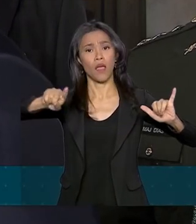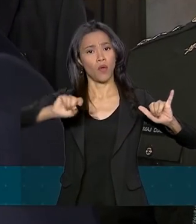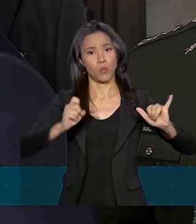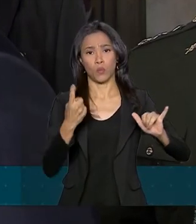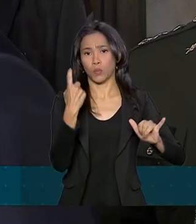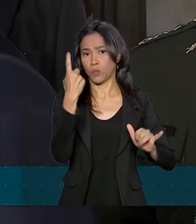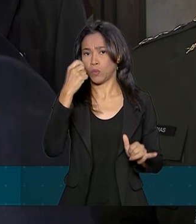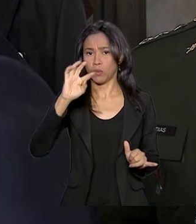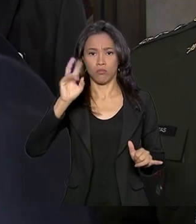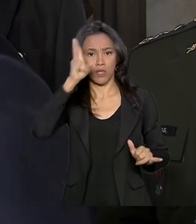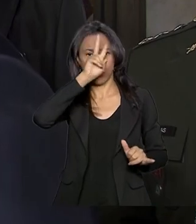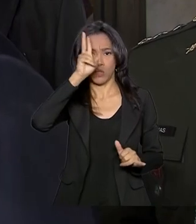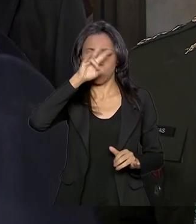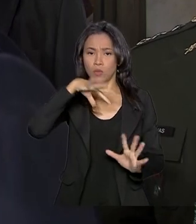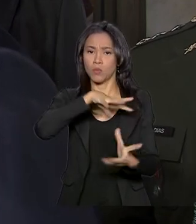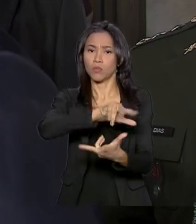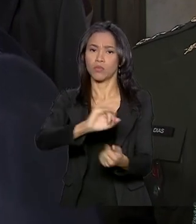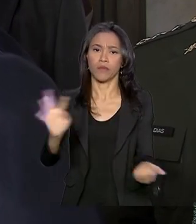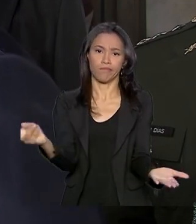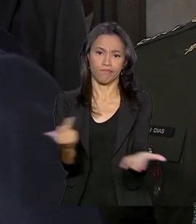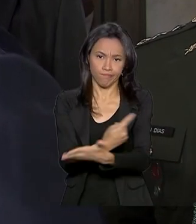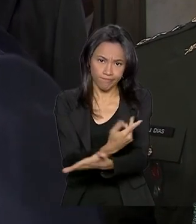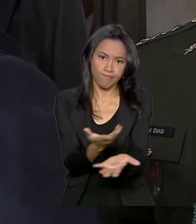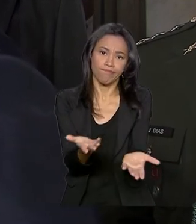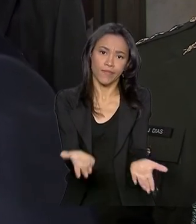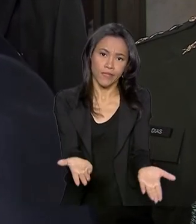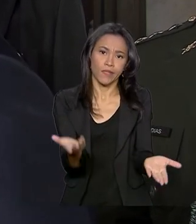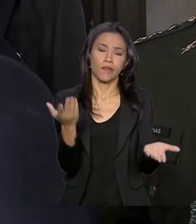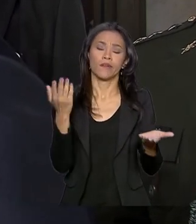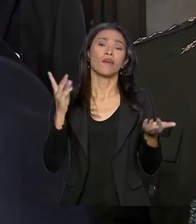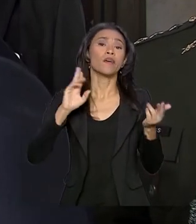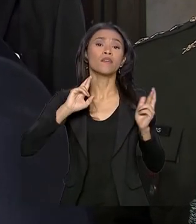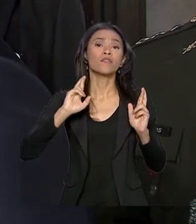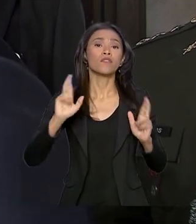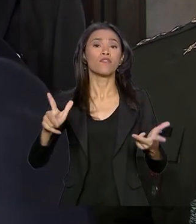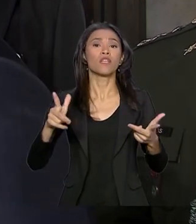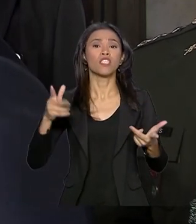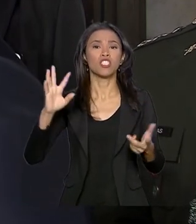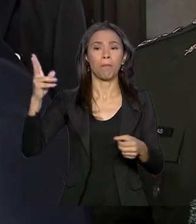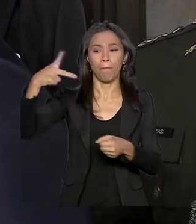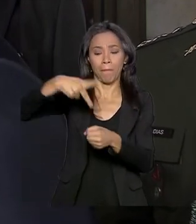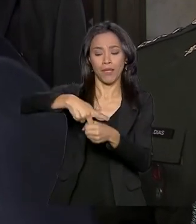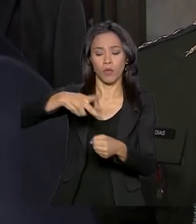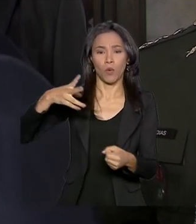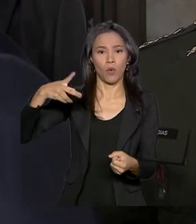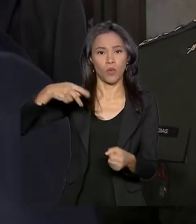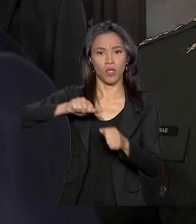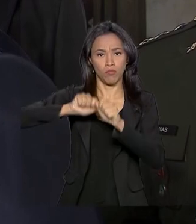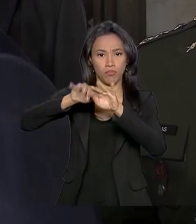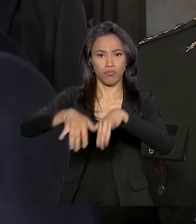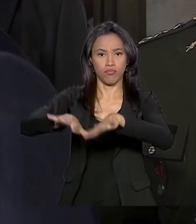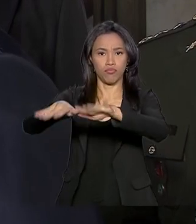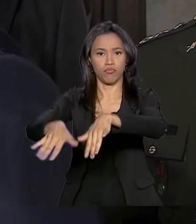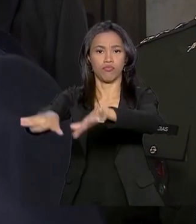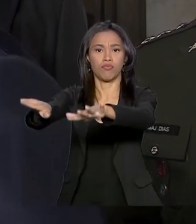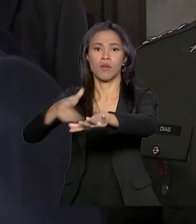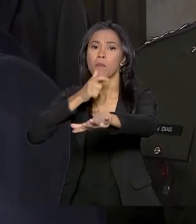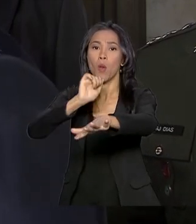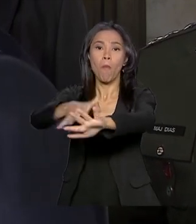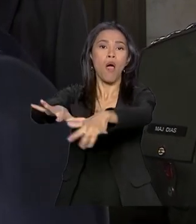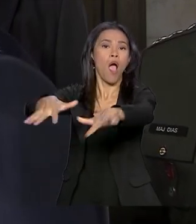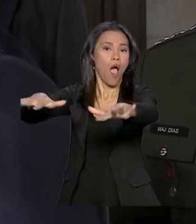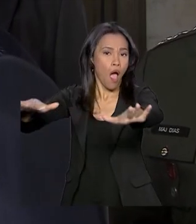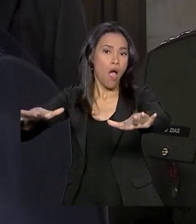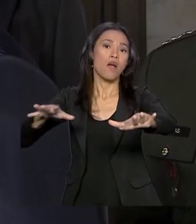mundo não temos notícia é diferente daquelas mancha de petróleo que avança pelo mar as próprias medidas de